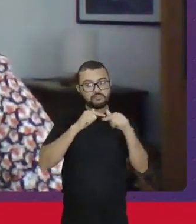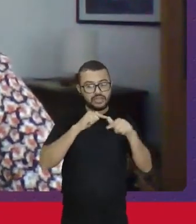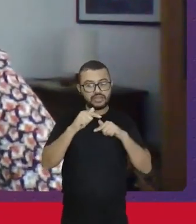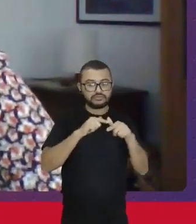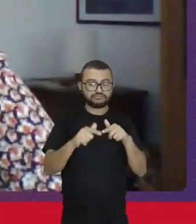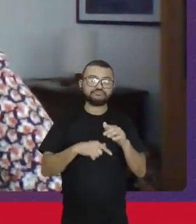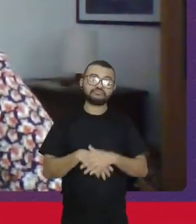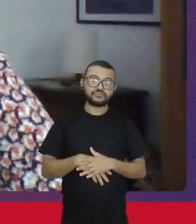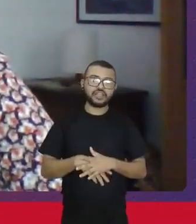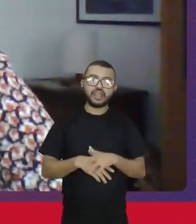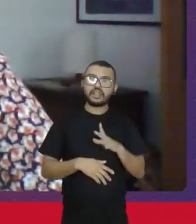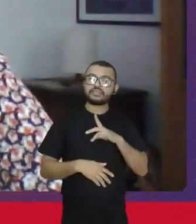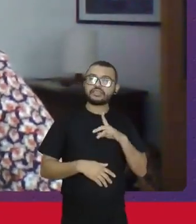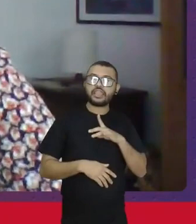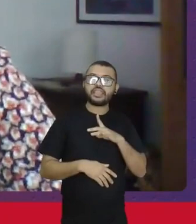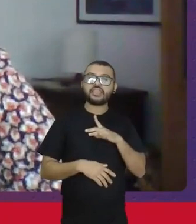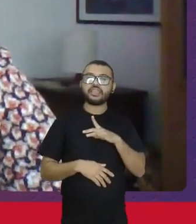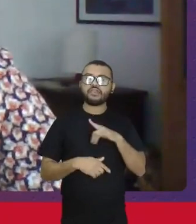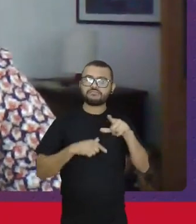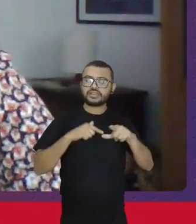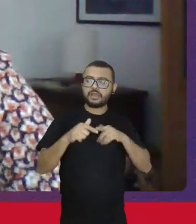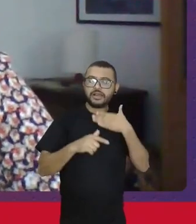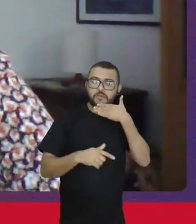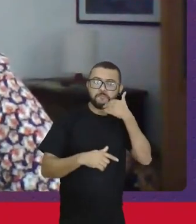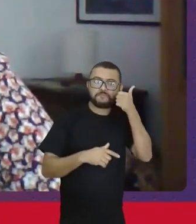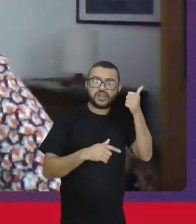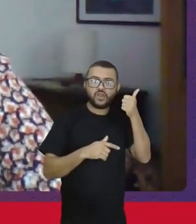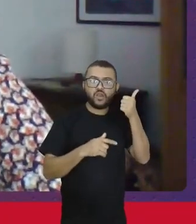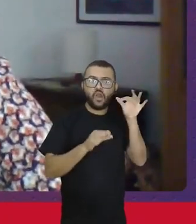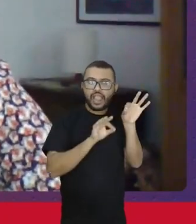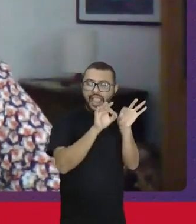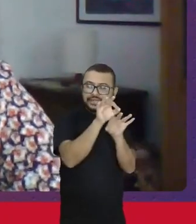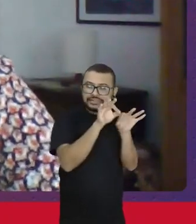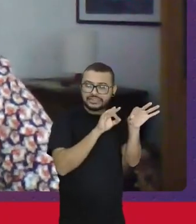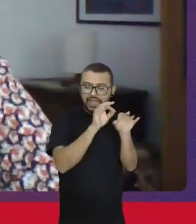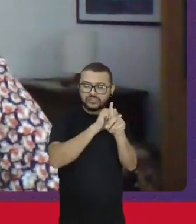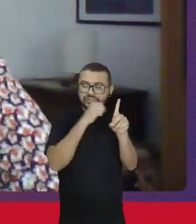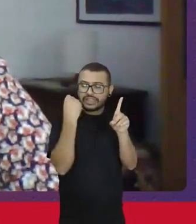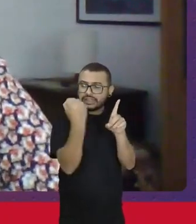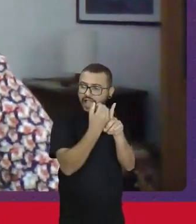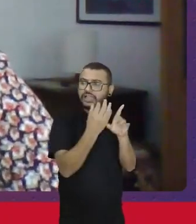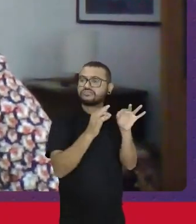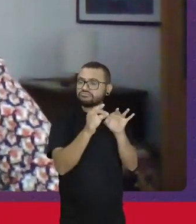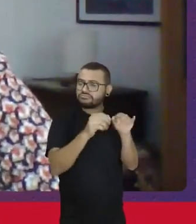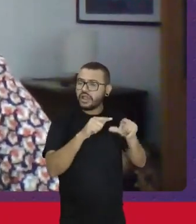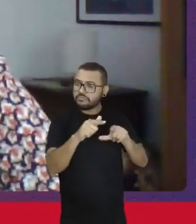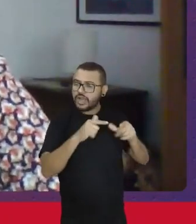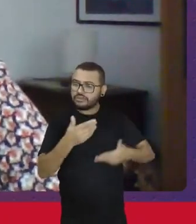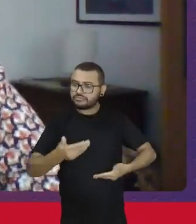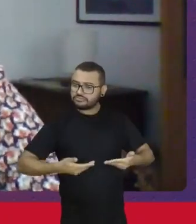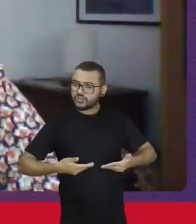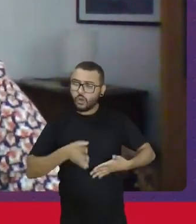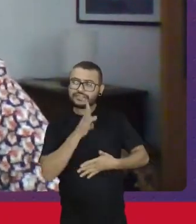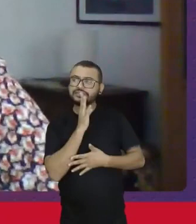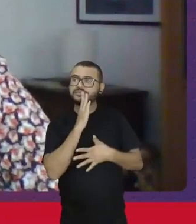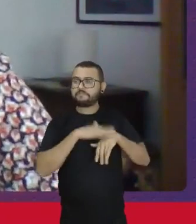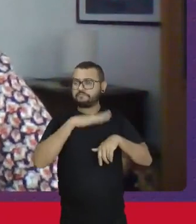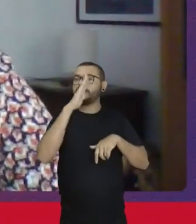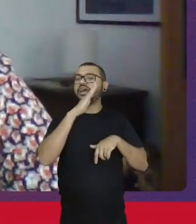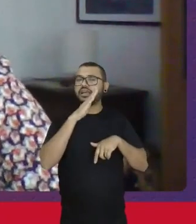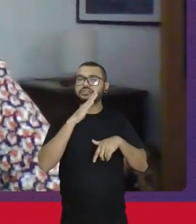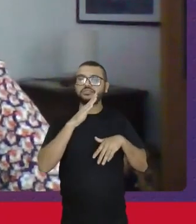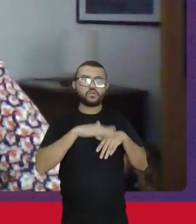expectativa, inclusive, que esse trabalho fosse melhor distribuído, melhor socializado pelo reconhecimento